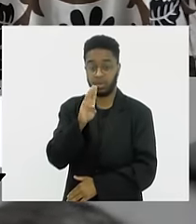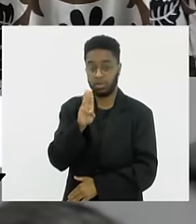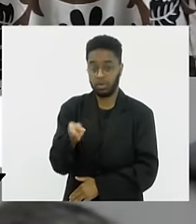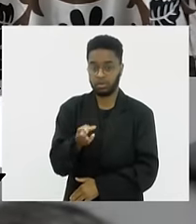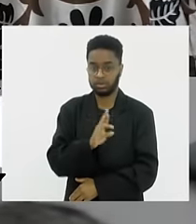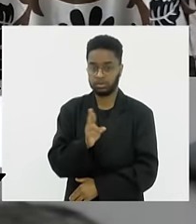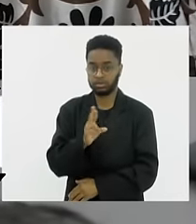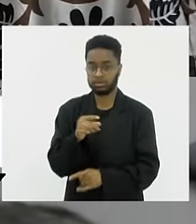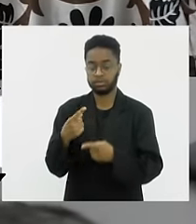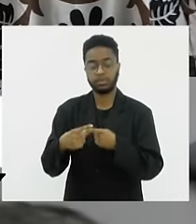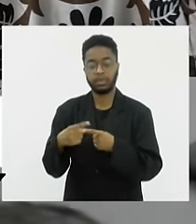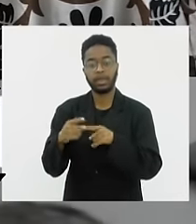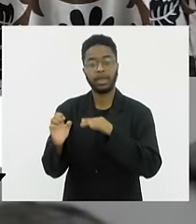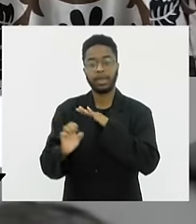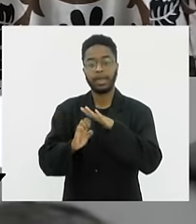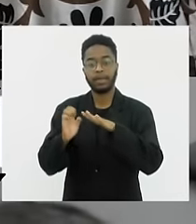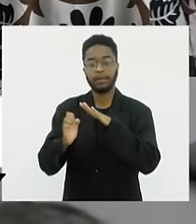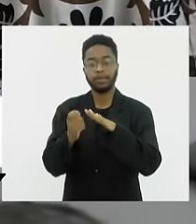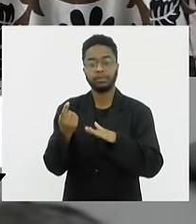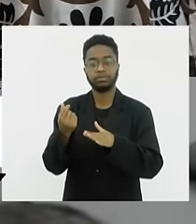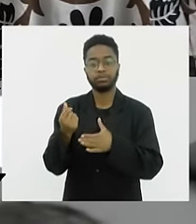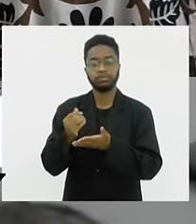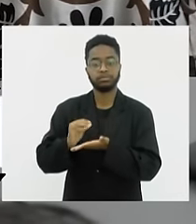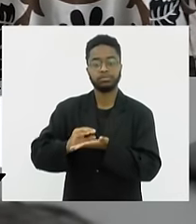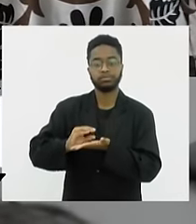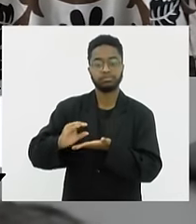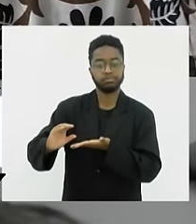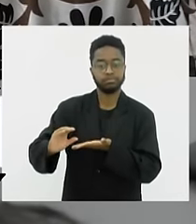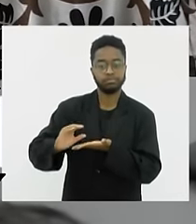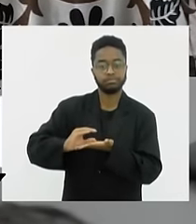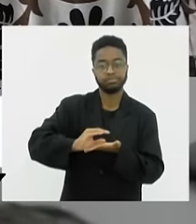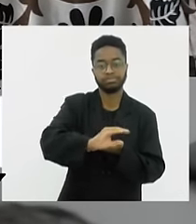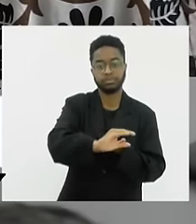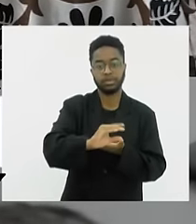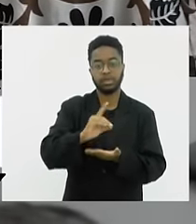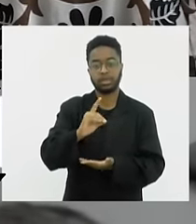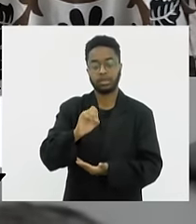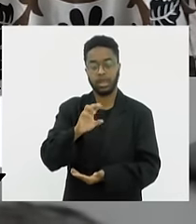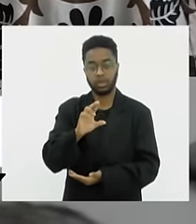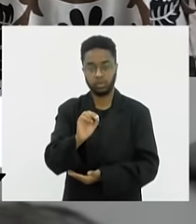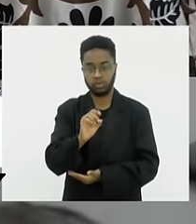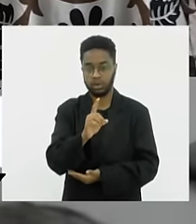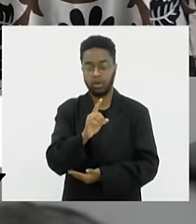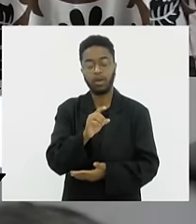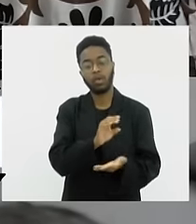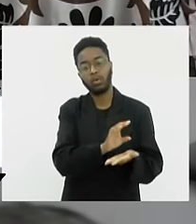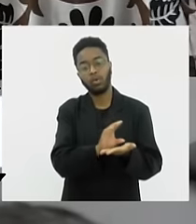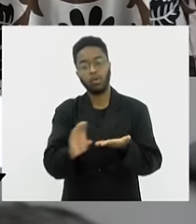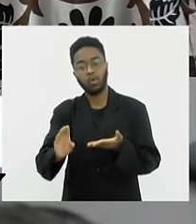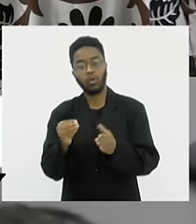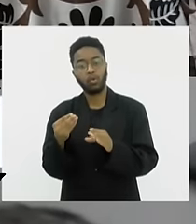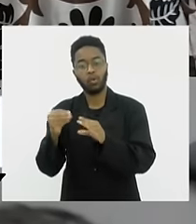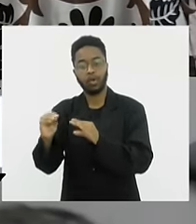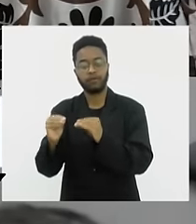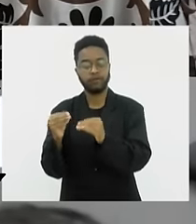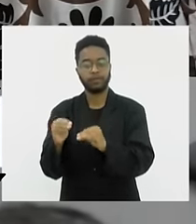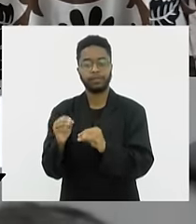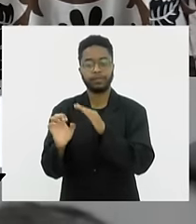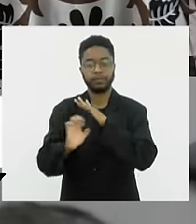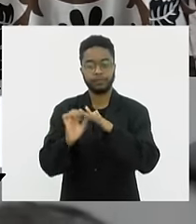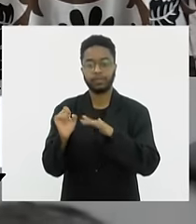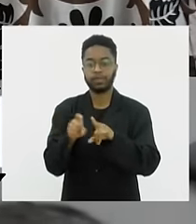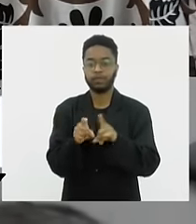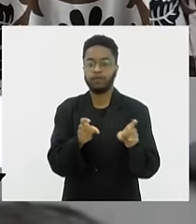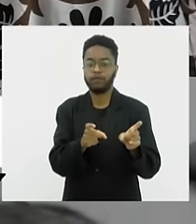porque ela depositava todo o recurso que era para o Detro, ela depositava na empresa e leiloava os veículos que estavam em